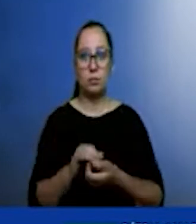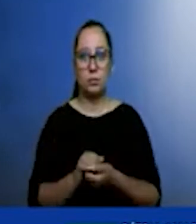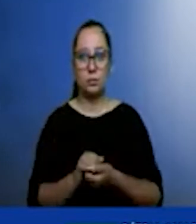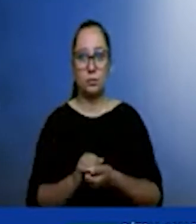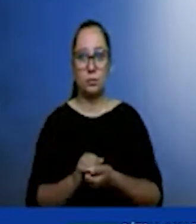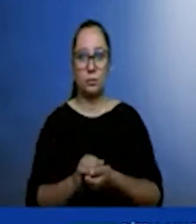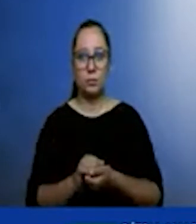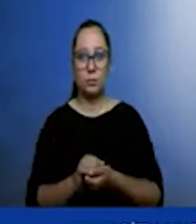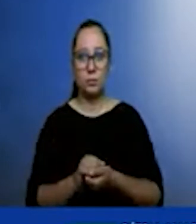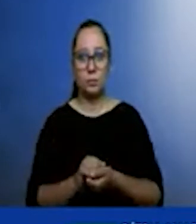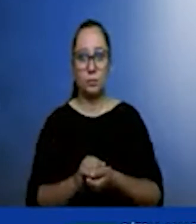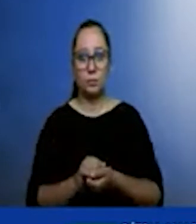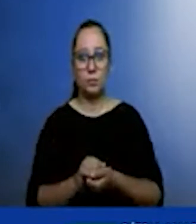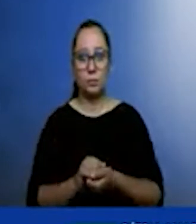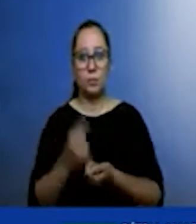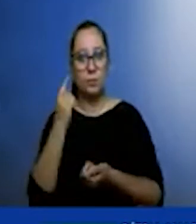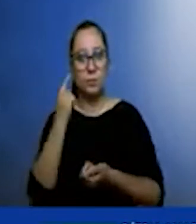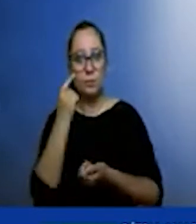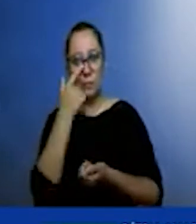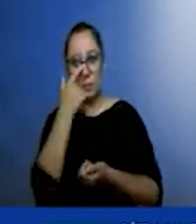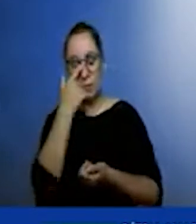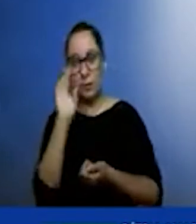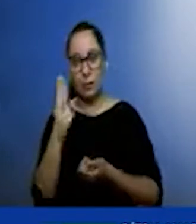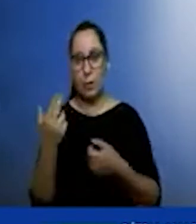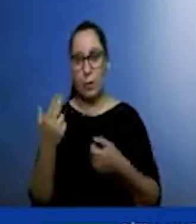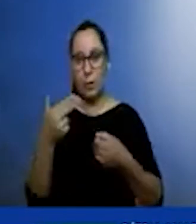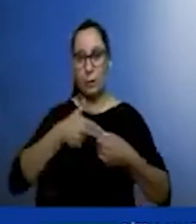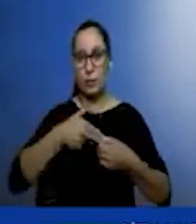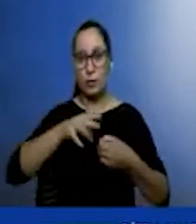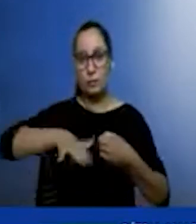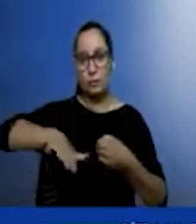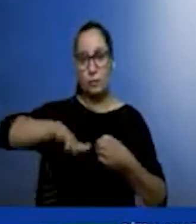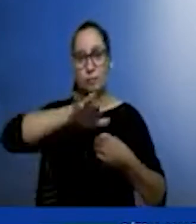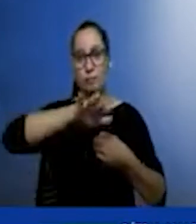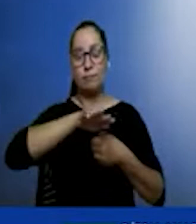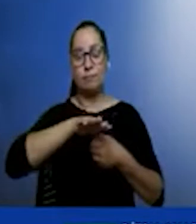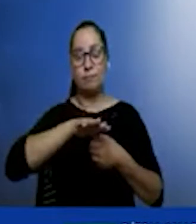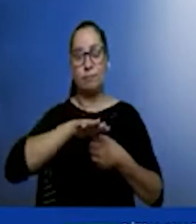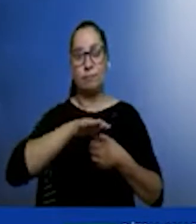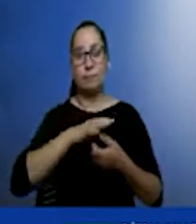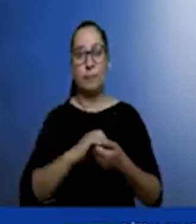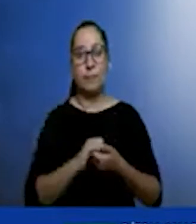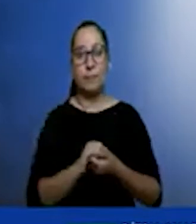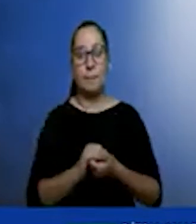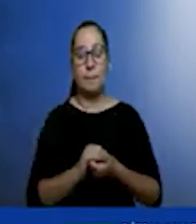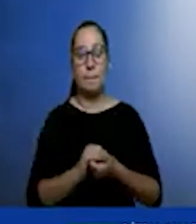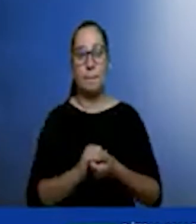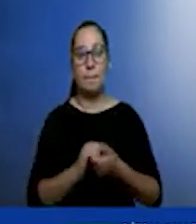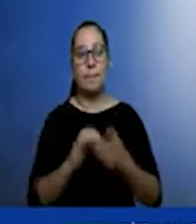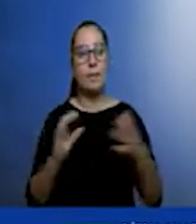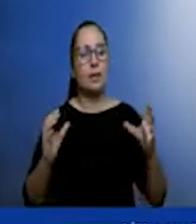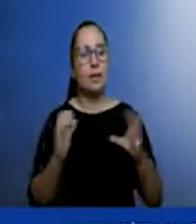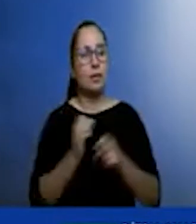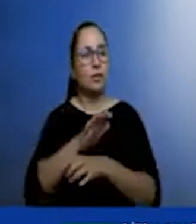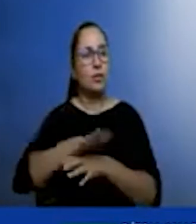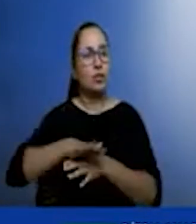Se a gente pegar os biocombustíveis na ótica global, os biocombustíveis como um todo ocupam